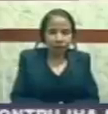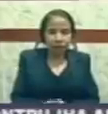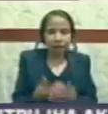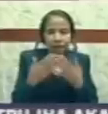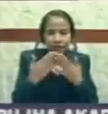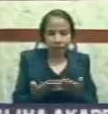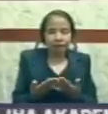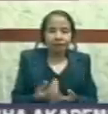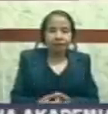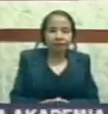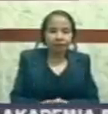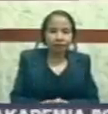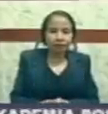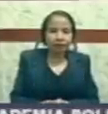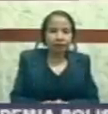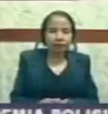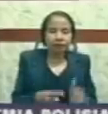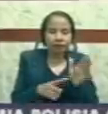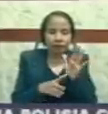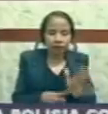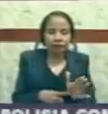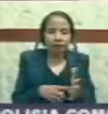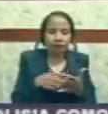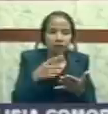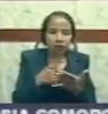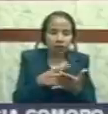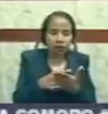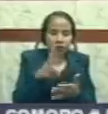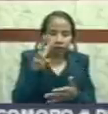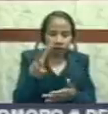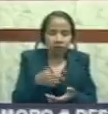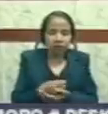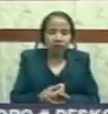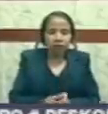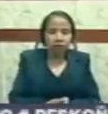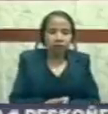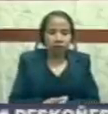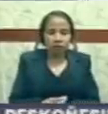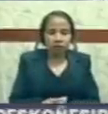Obrigado. Representa outra proposta rua, né? Outra da lei, né?